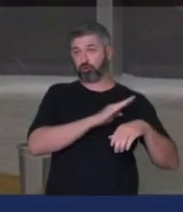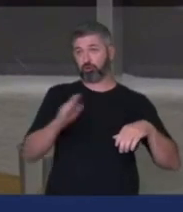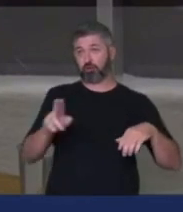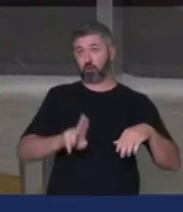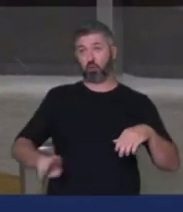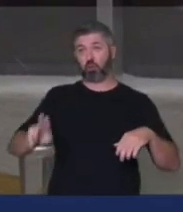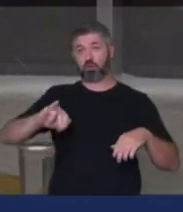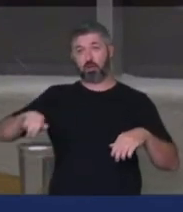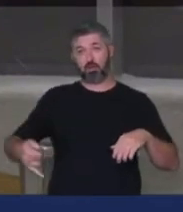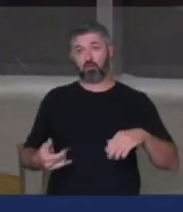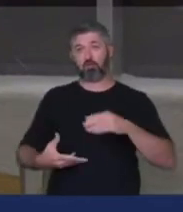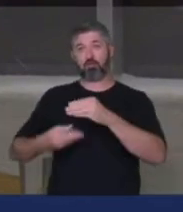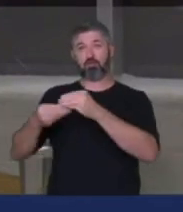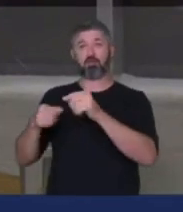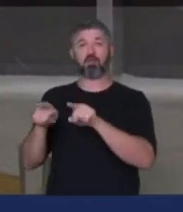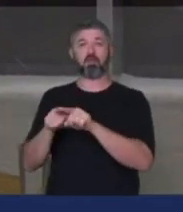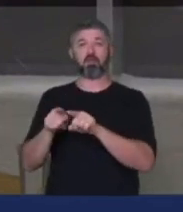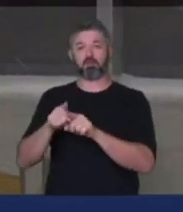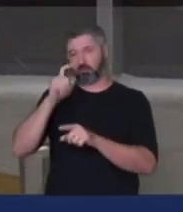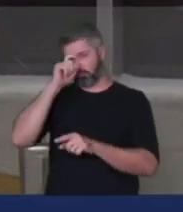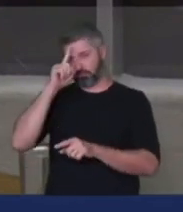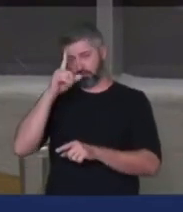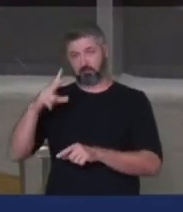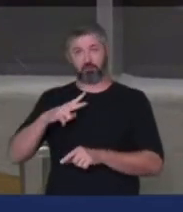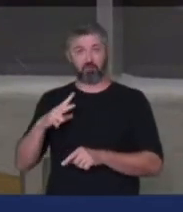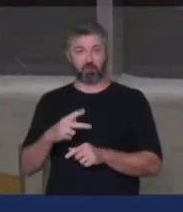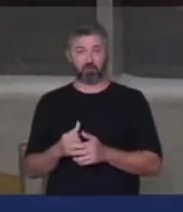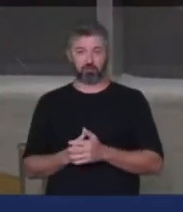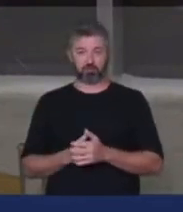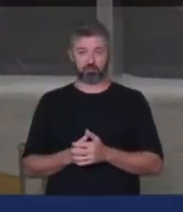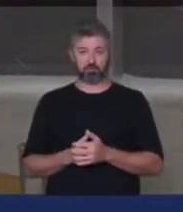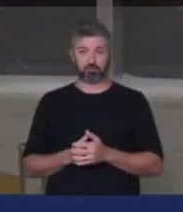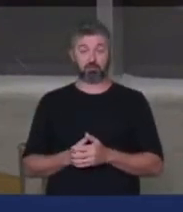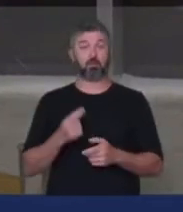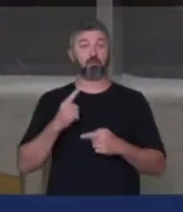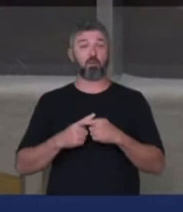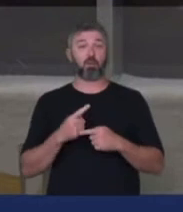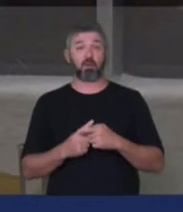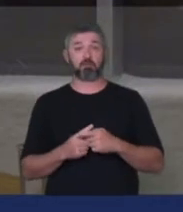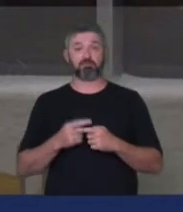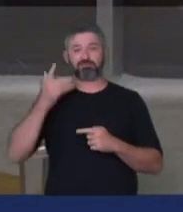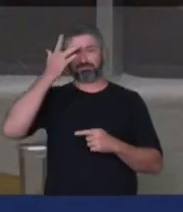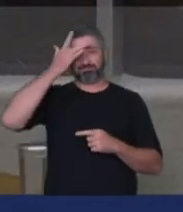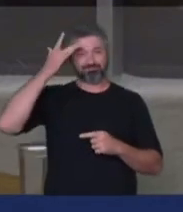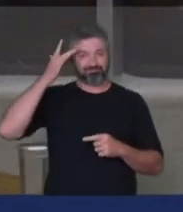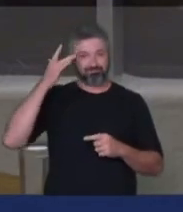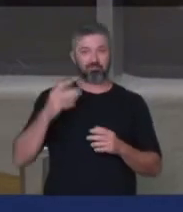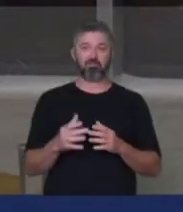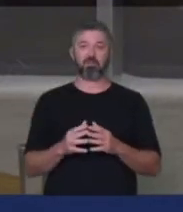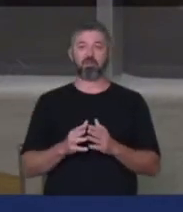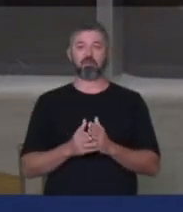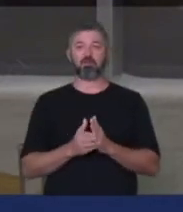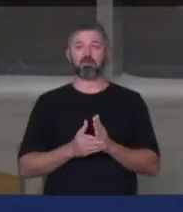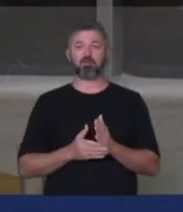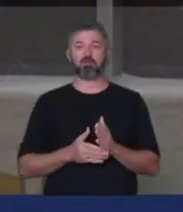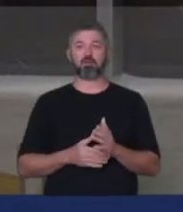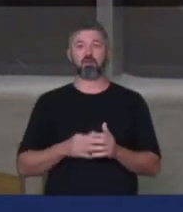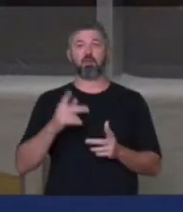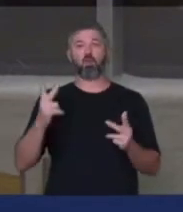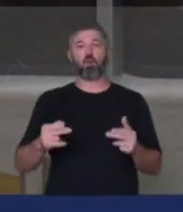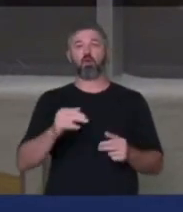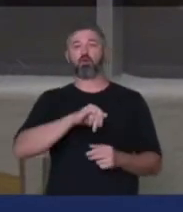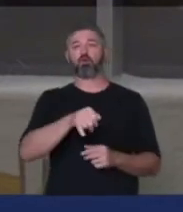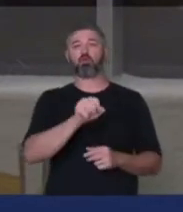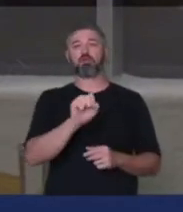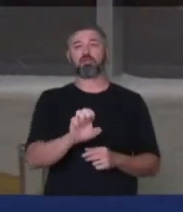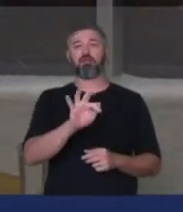e aproveitada também no hospital particular. Para fazer com que pessoas como o pequeno José Fernando,